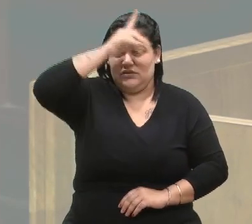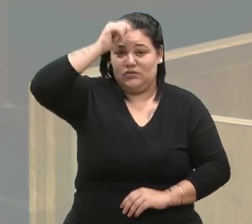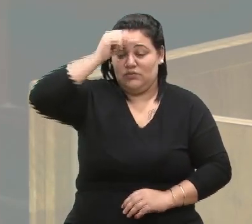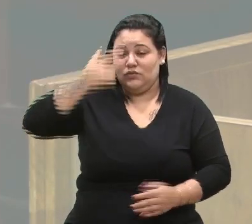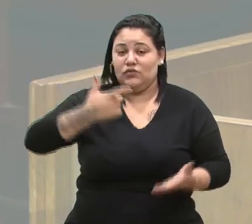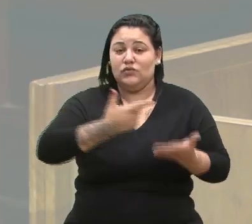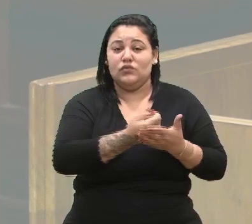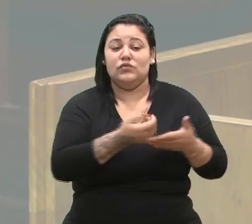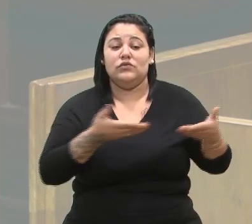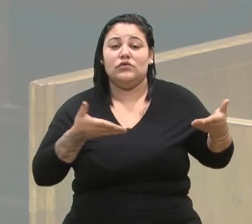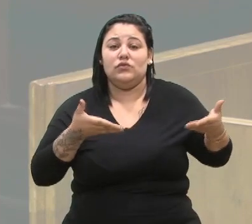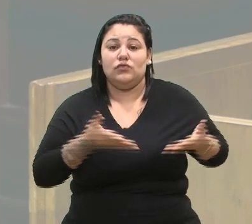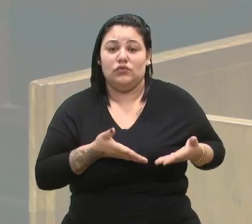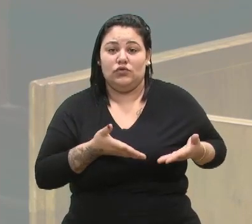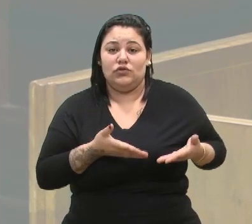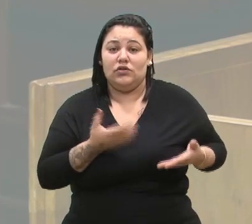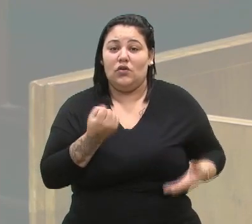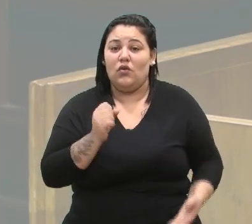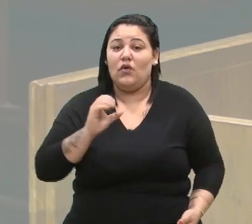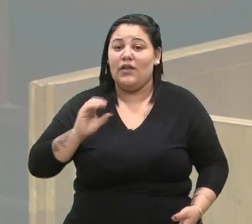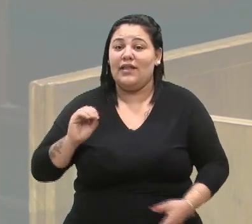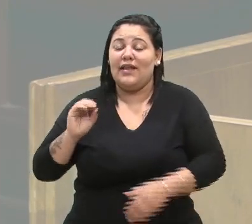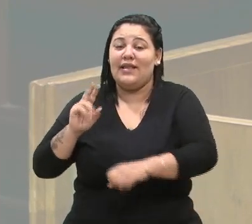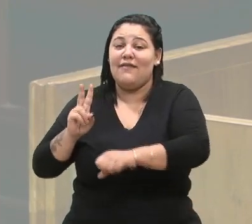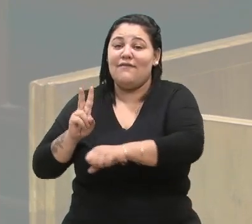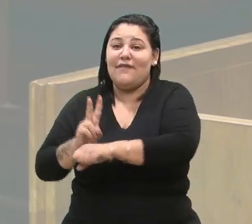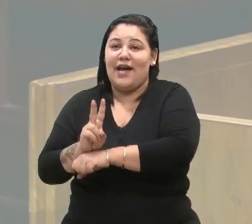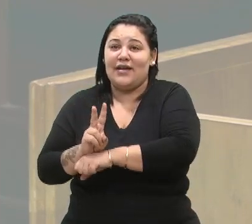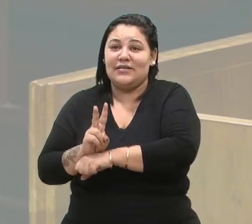hoje 80 vagas e paga